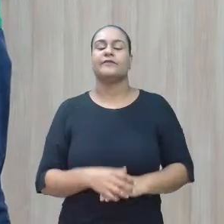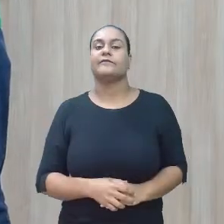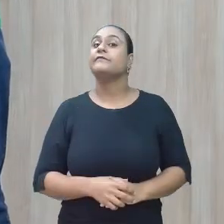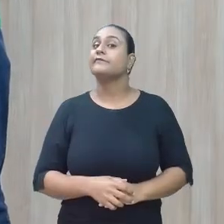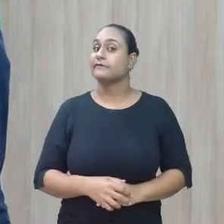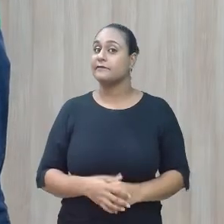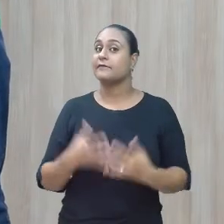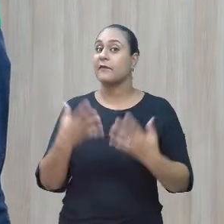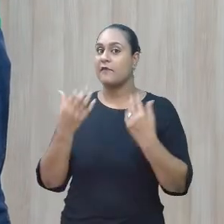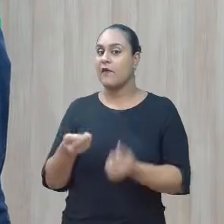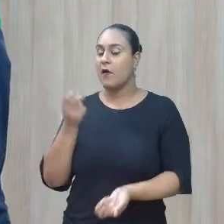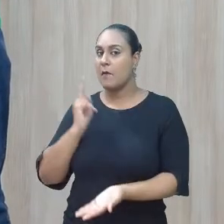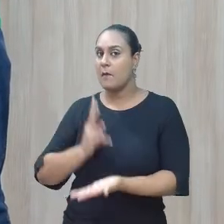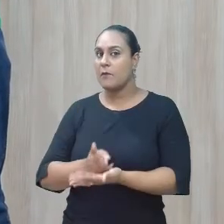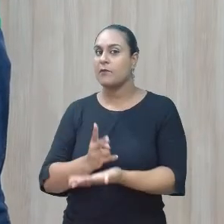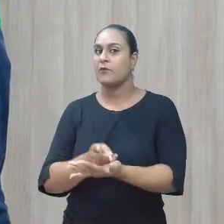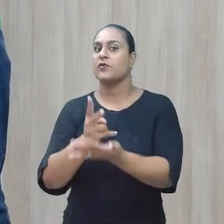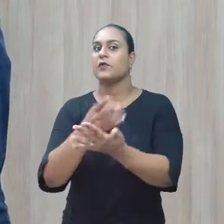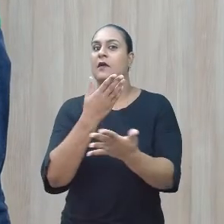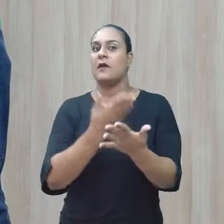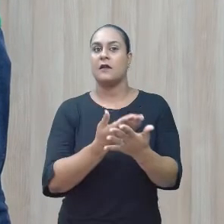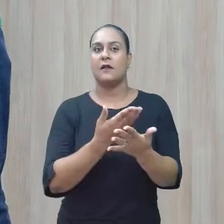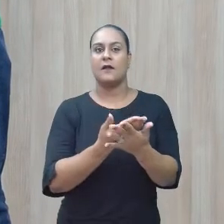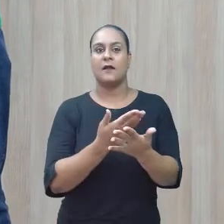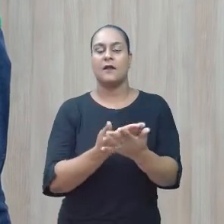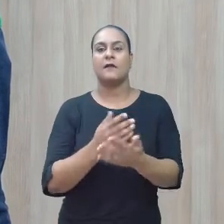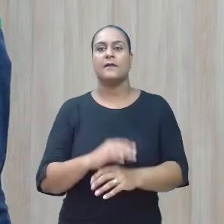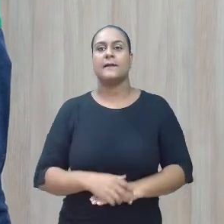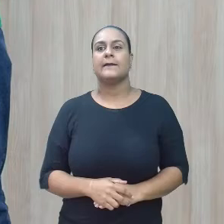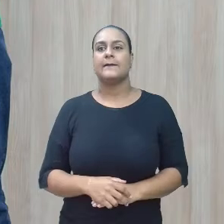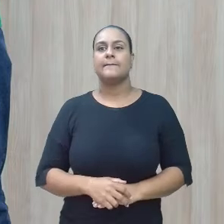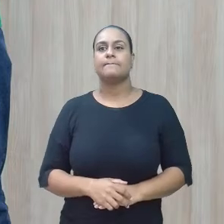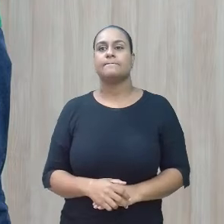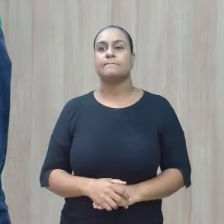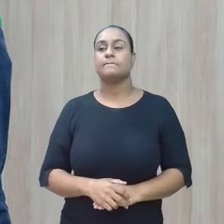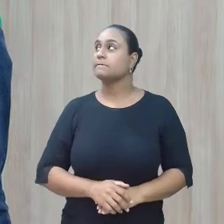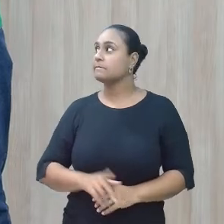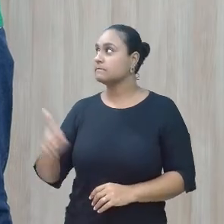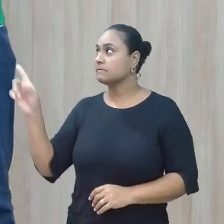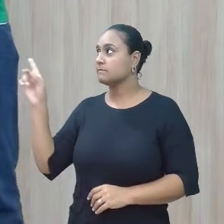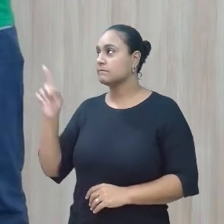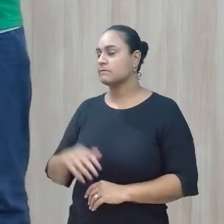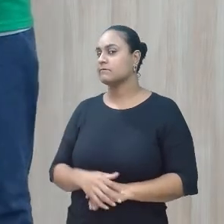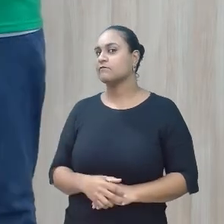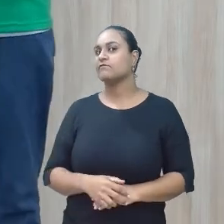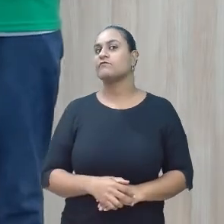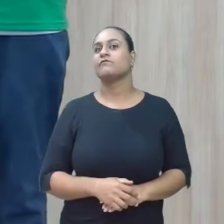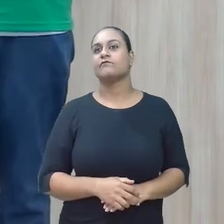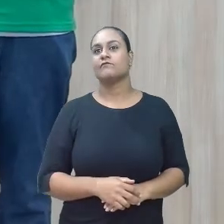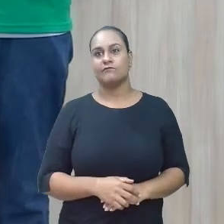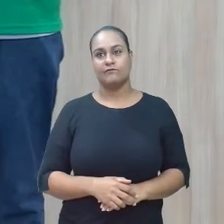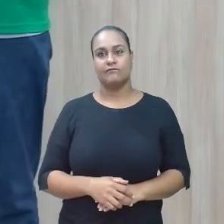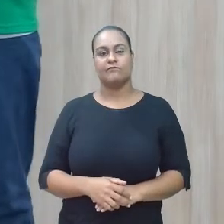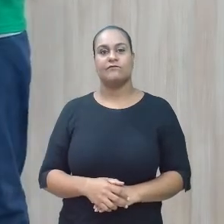Vamos aqui, ó, adiantando a nossa aula. Nós estávamos falando aqui, ó, da